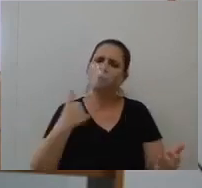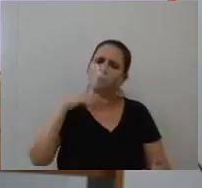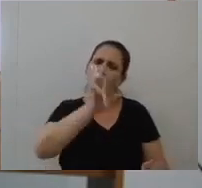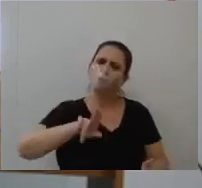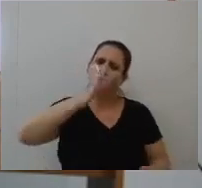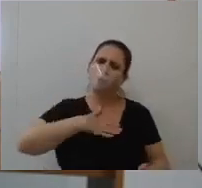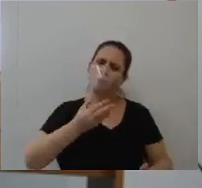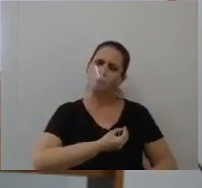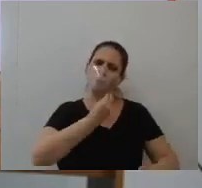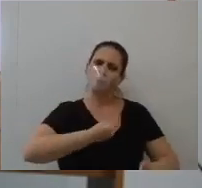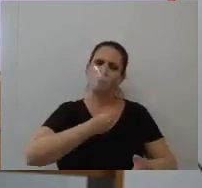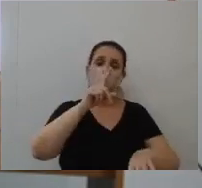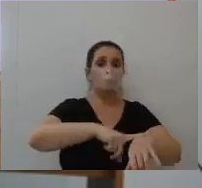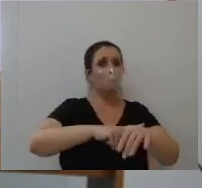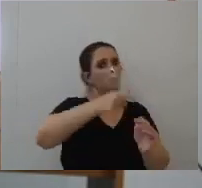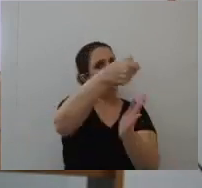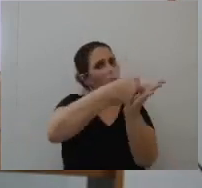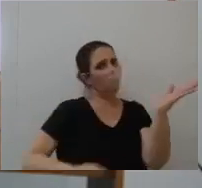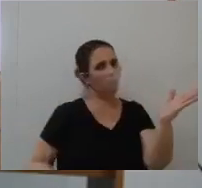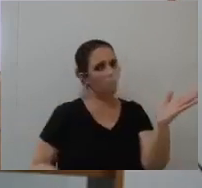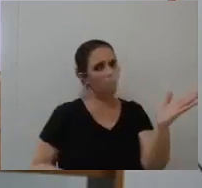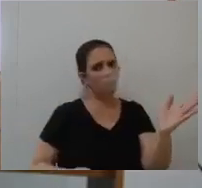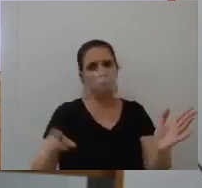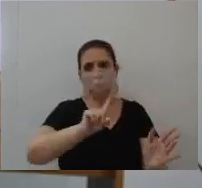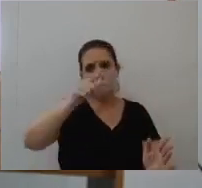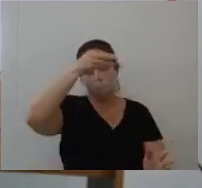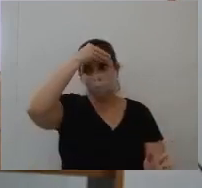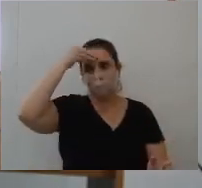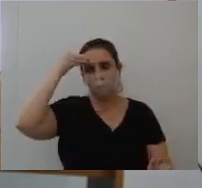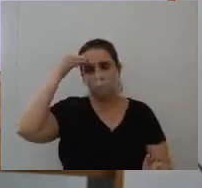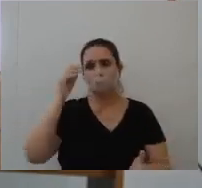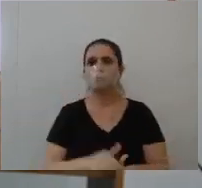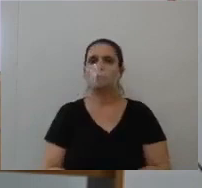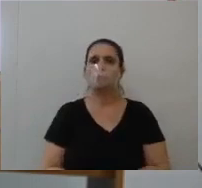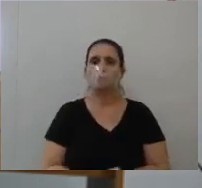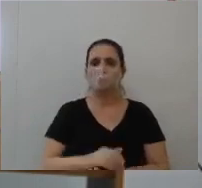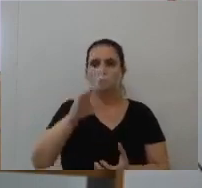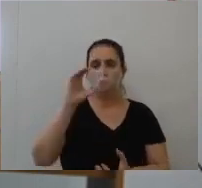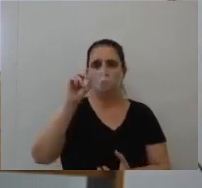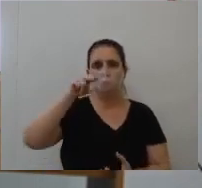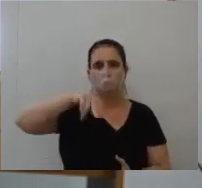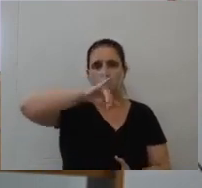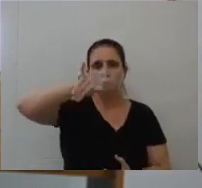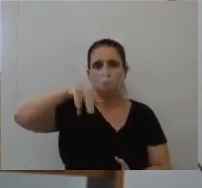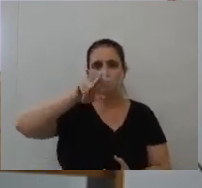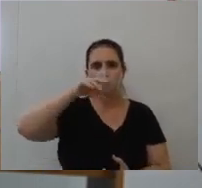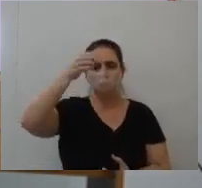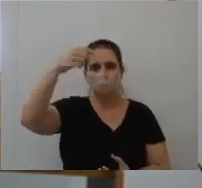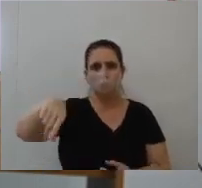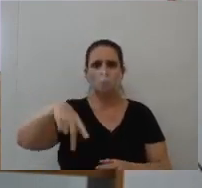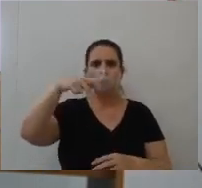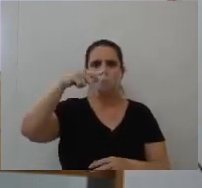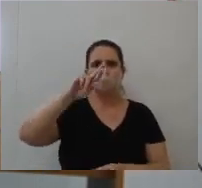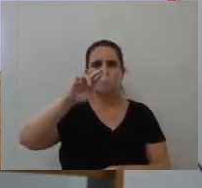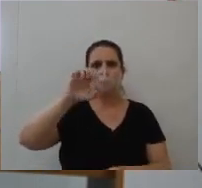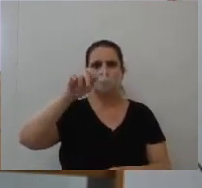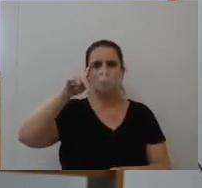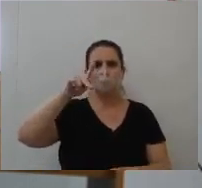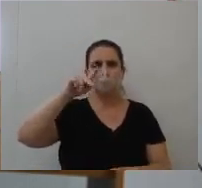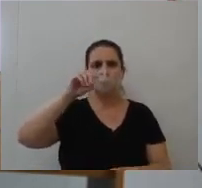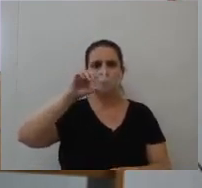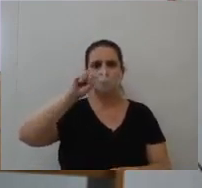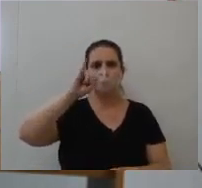minha vida? Na hora da redação. Não esqueça que conjunções, preposições,